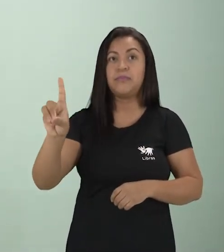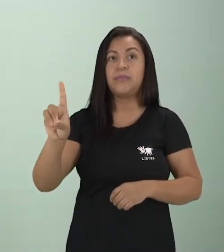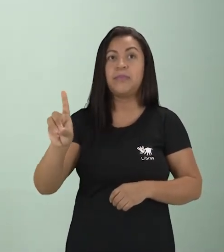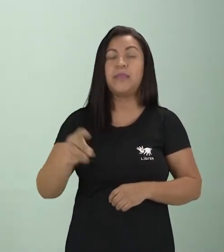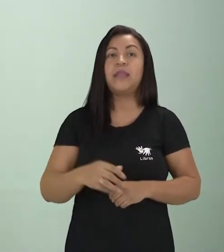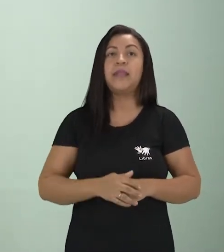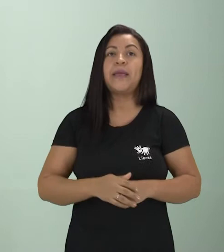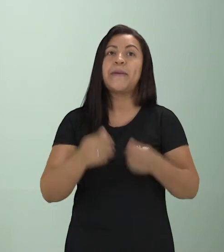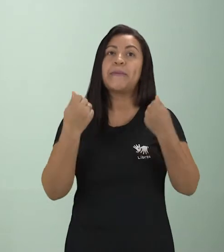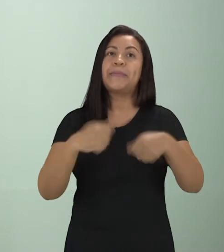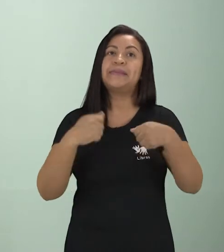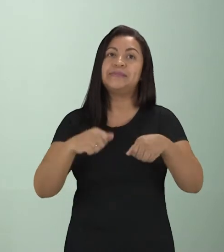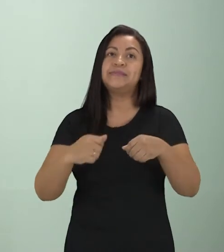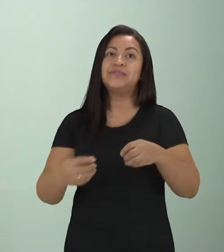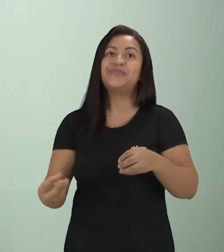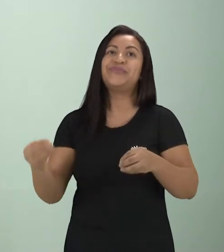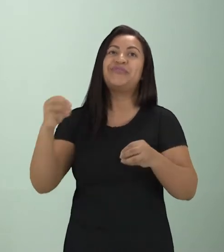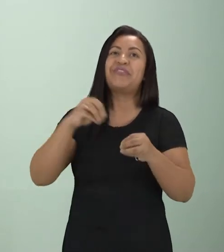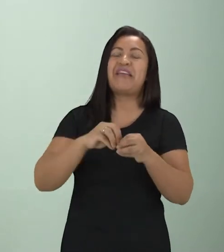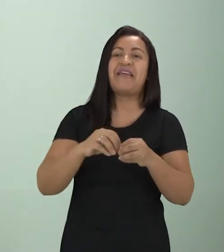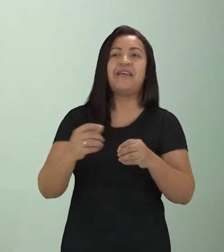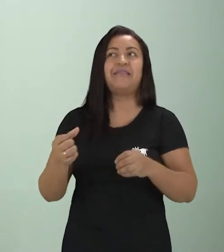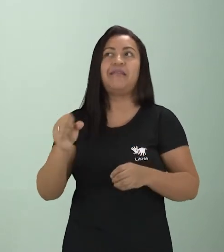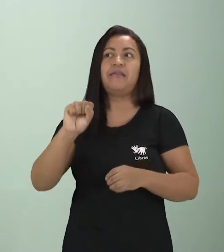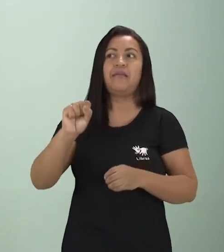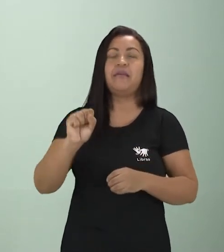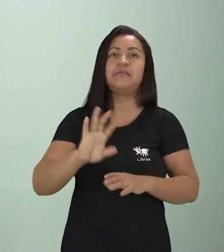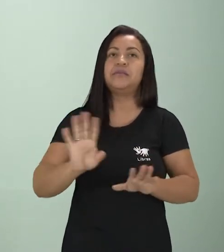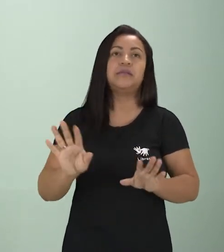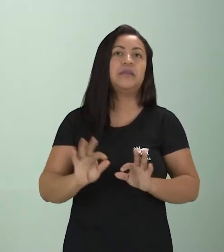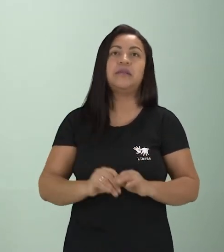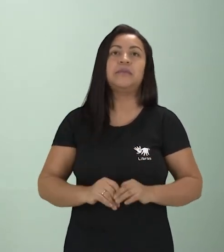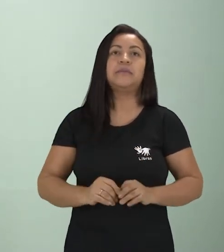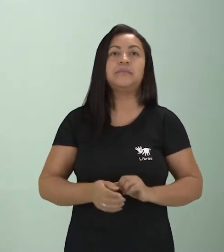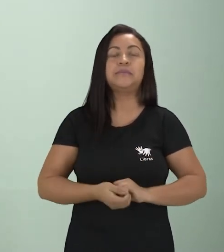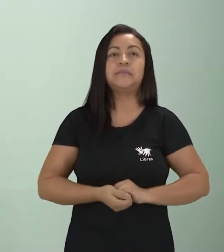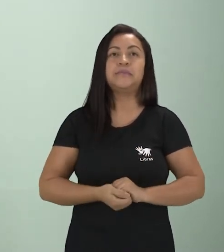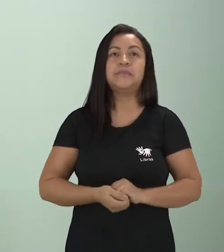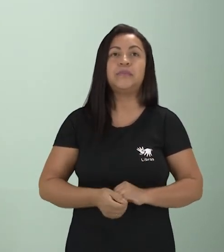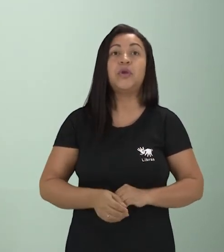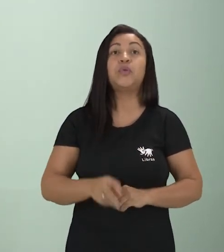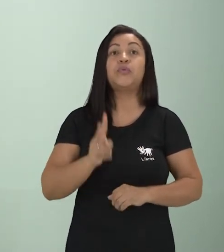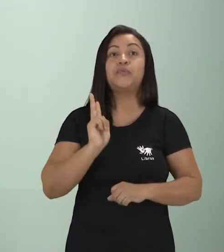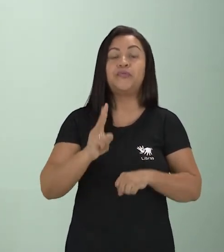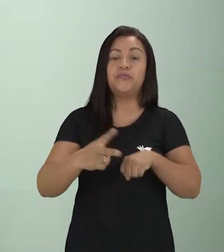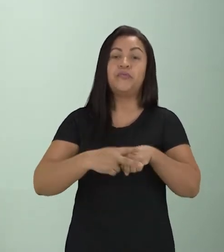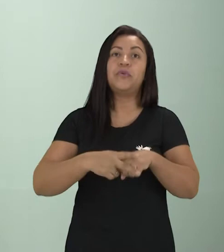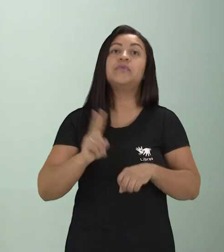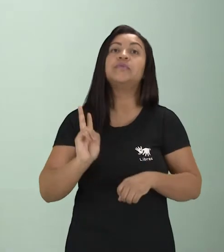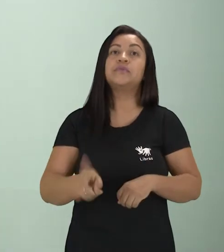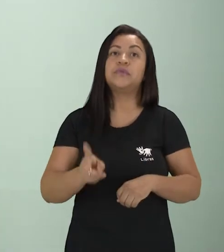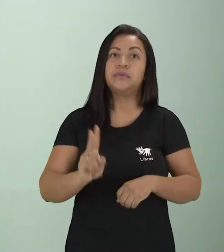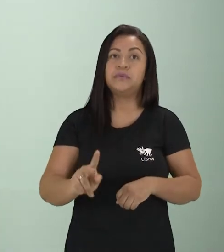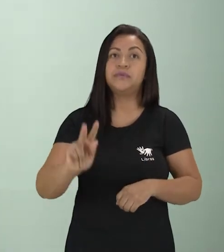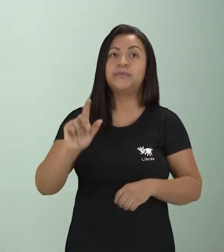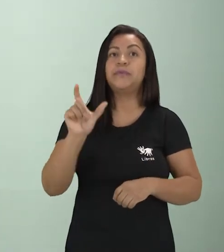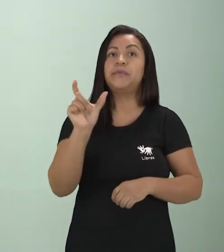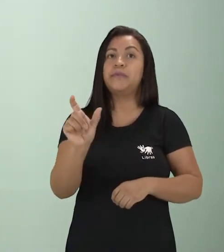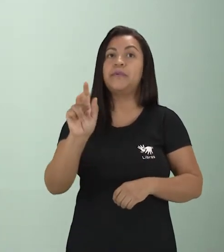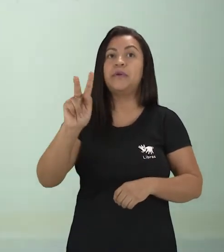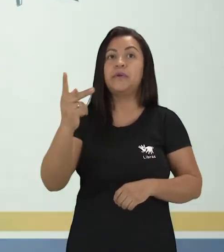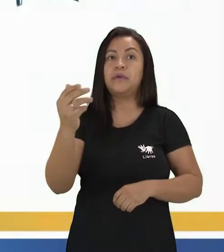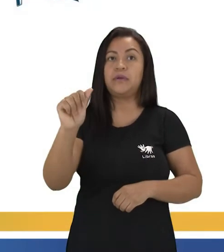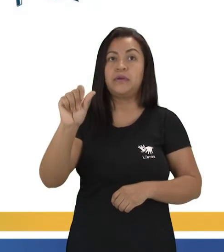acrescentar S, não vai virar nada diferente. O verbo auxiliar sempre vai ser had para o past perfect, tudo